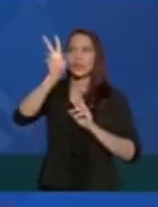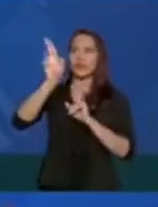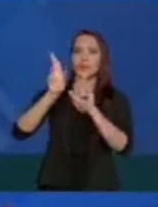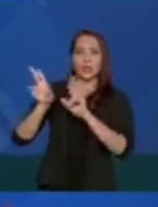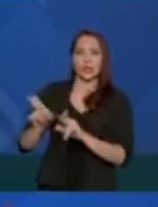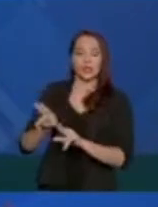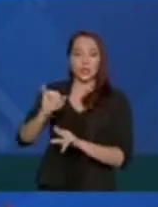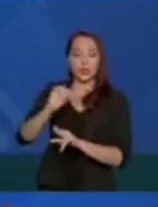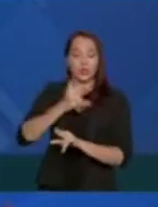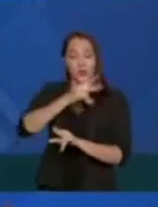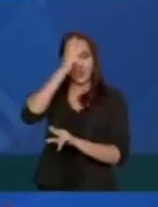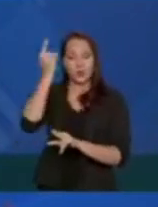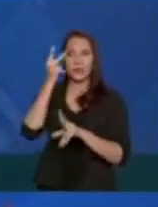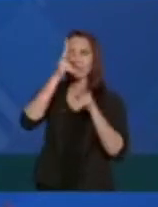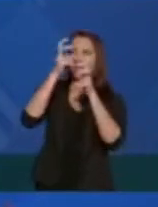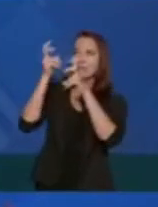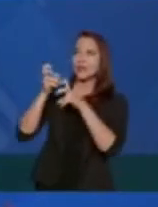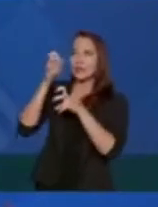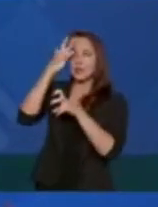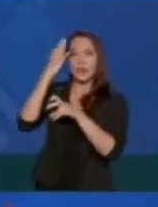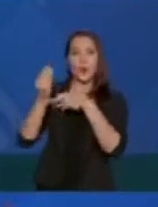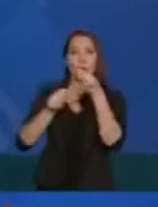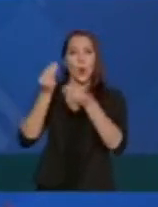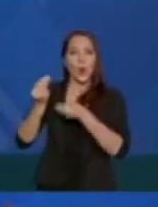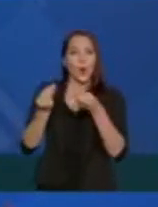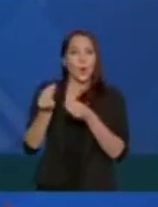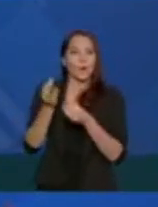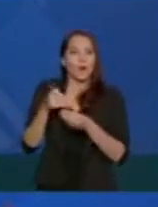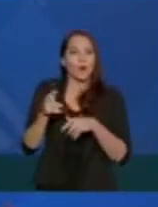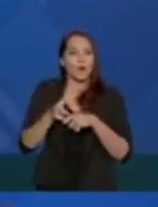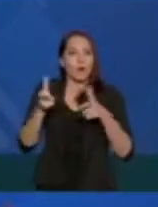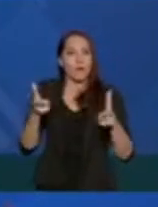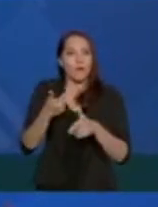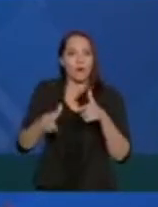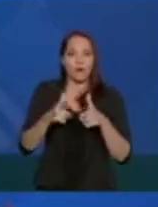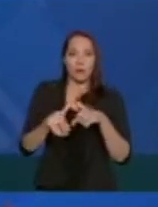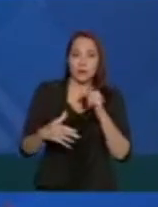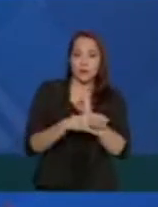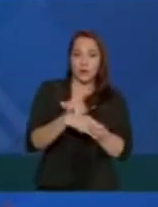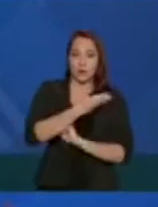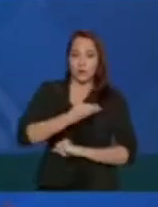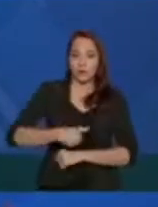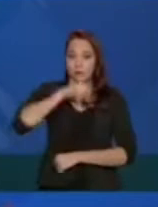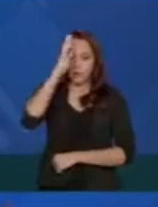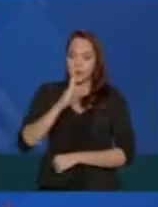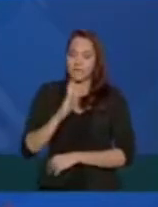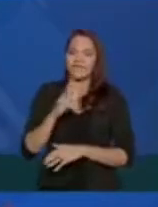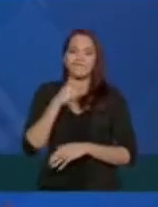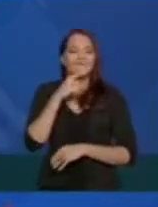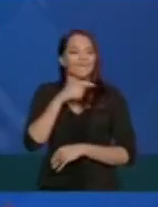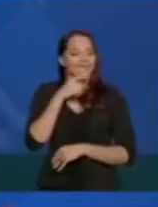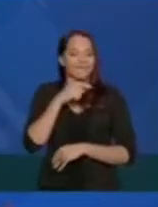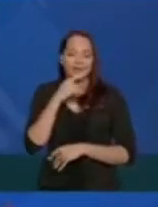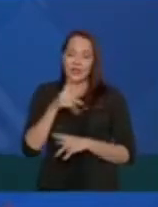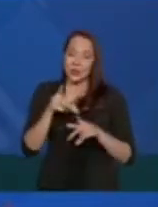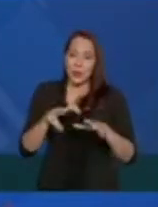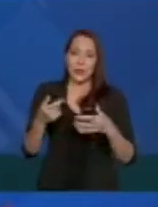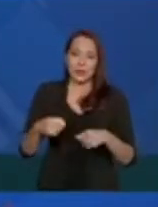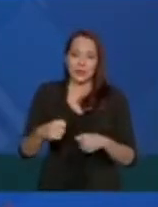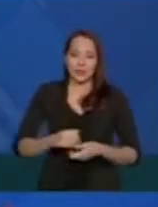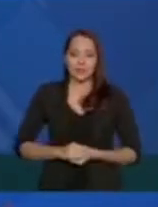tiver pessoas ali com a percepção do tamanho do problema que é a segurança pública no Brasil, talvez a gente não consiga avançar tanto quanto se